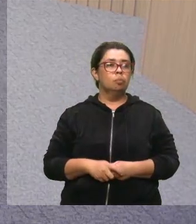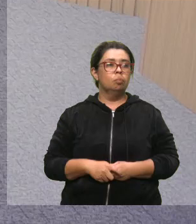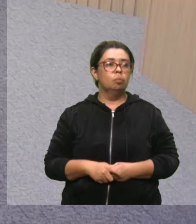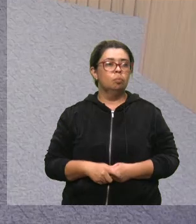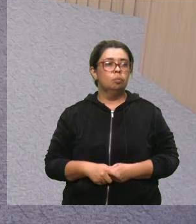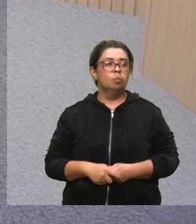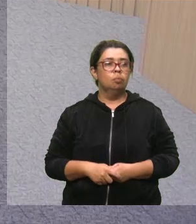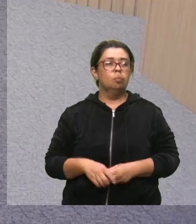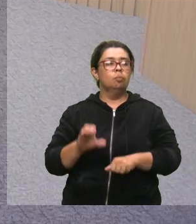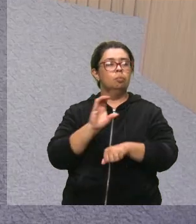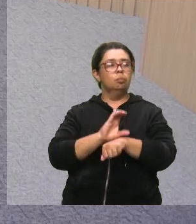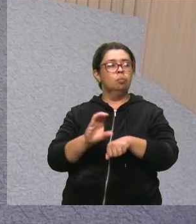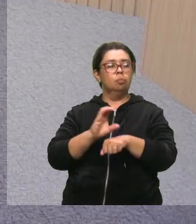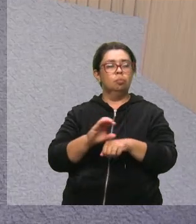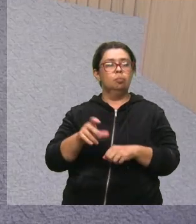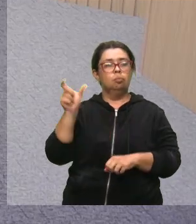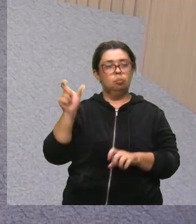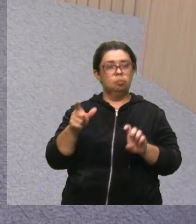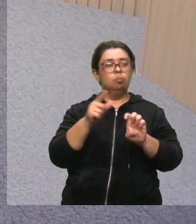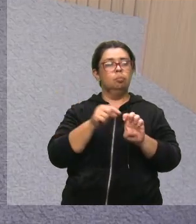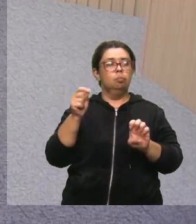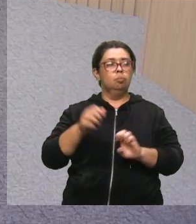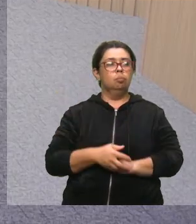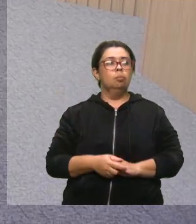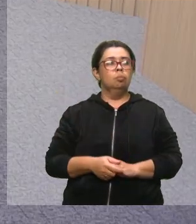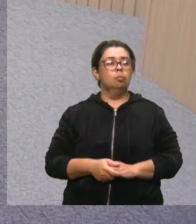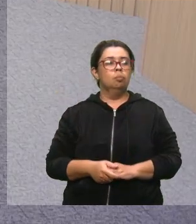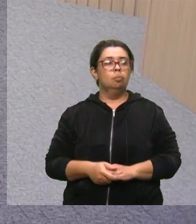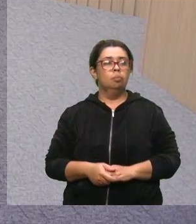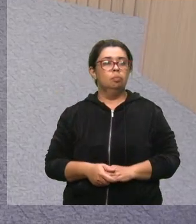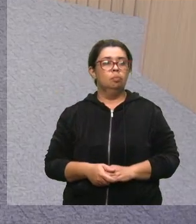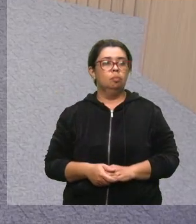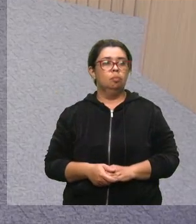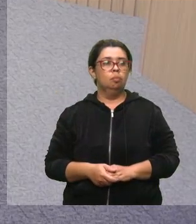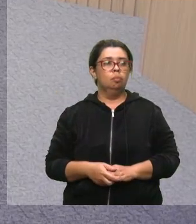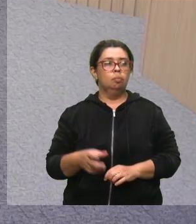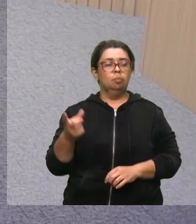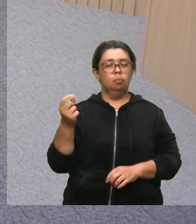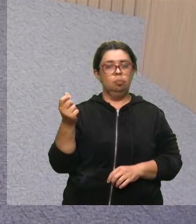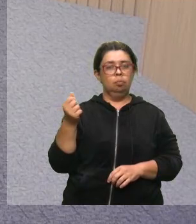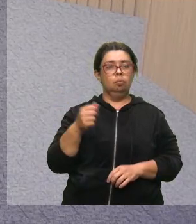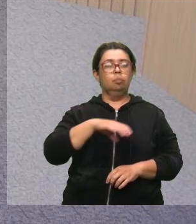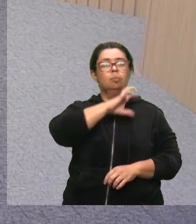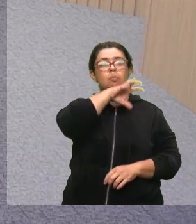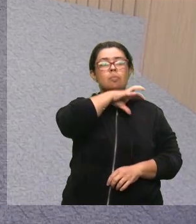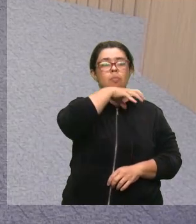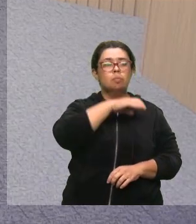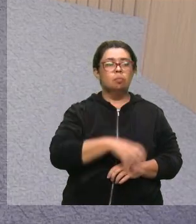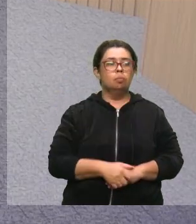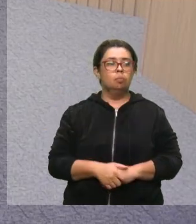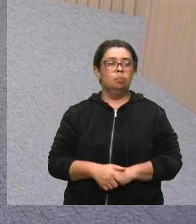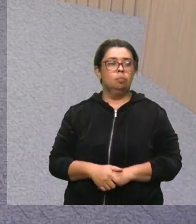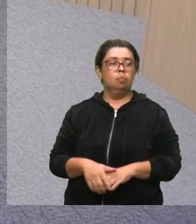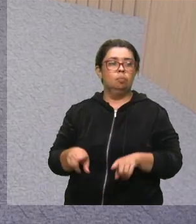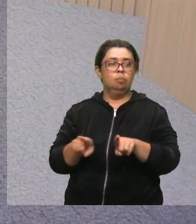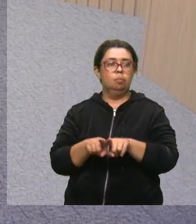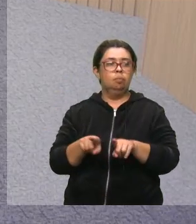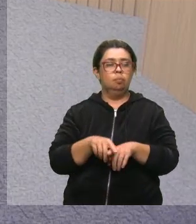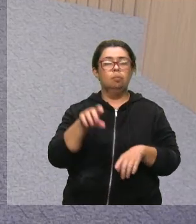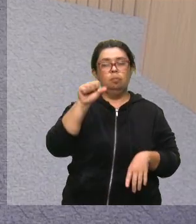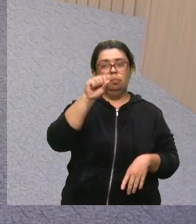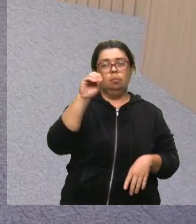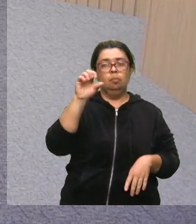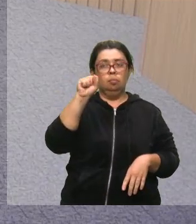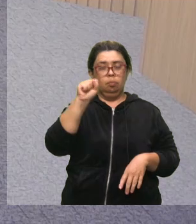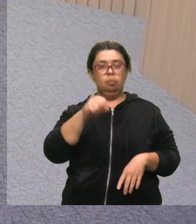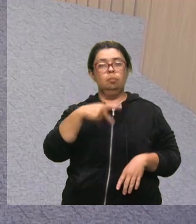para empreendedores. Perfeito. Em relação à verba dos cuidados cães e gatos, aproveito para cumprimentar o pessoal da SOS Pets, que está